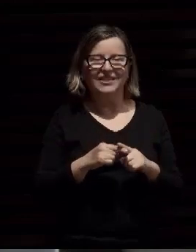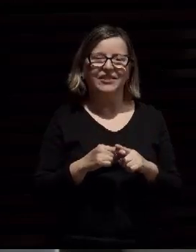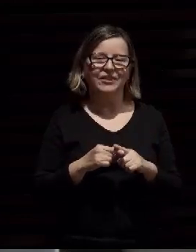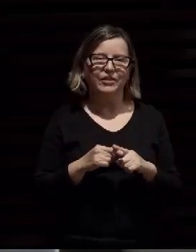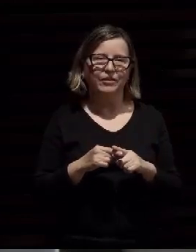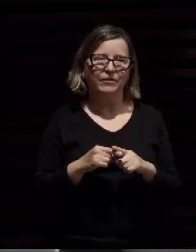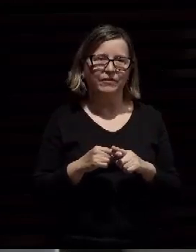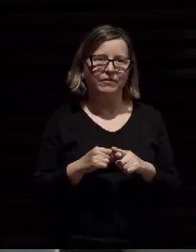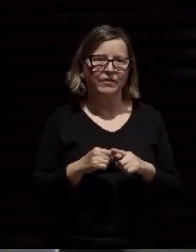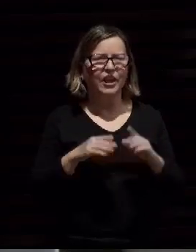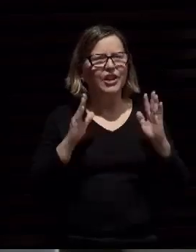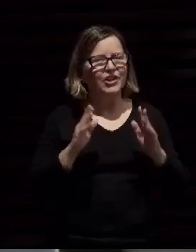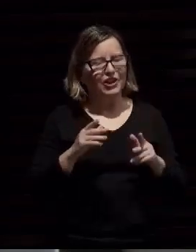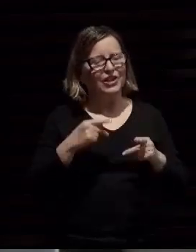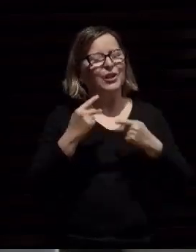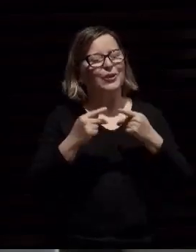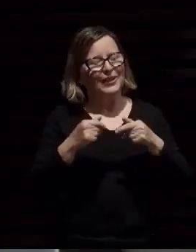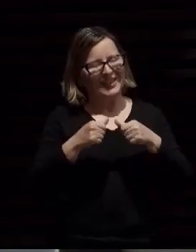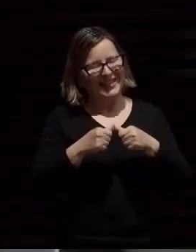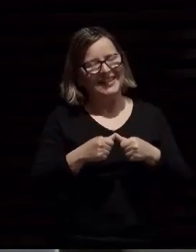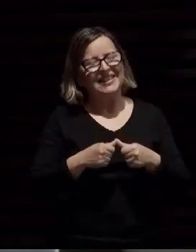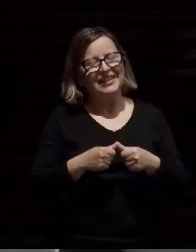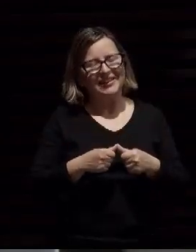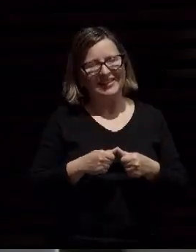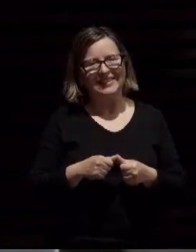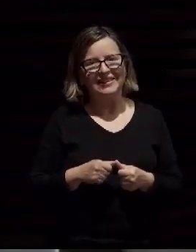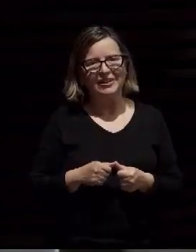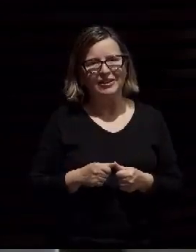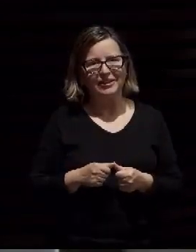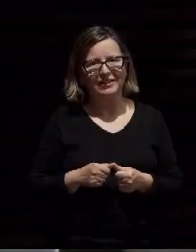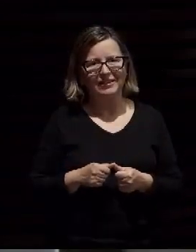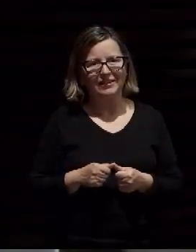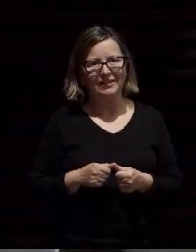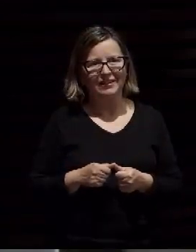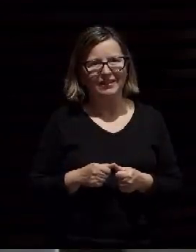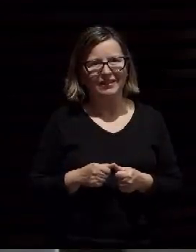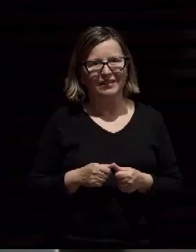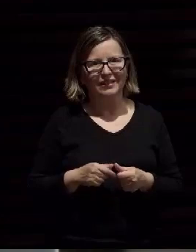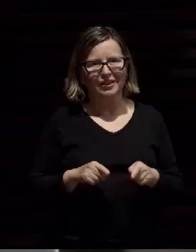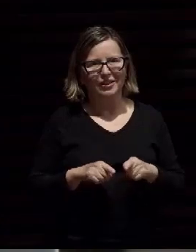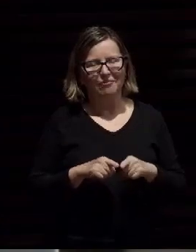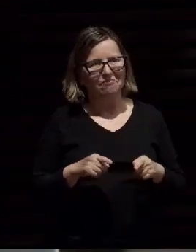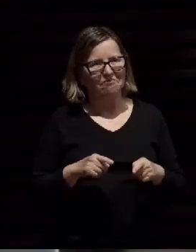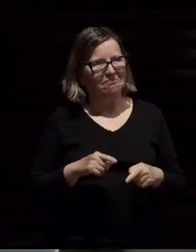e eu já contei isso várias vezes. Mas eu não tenho coisas novas.